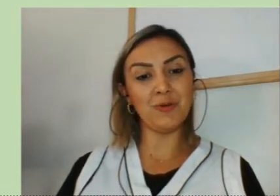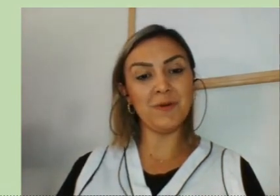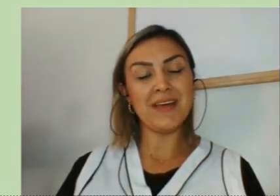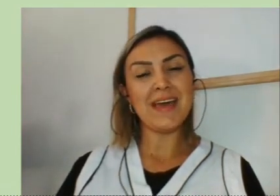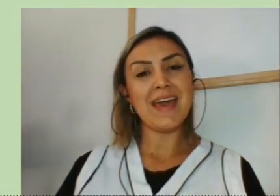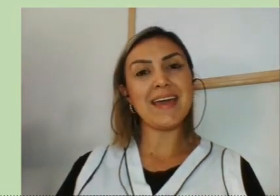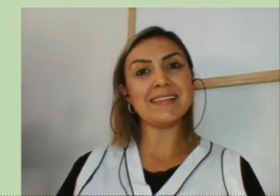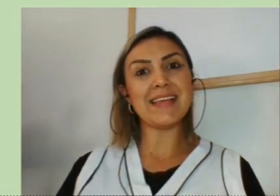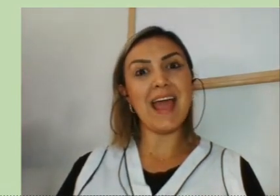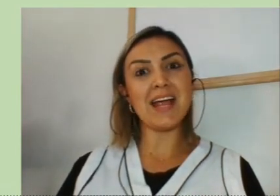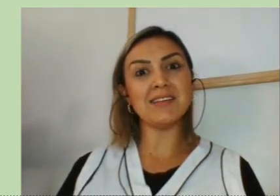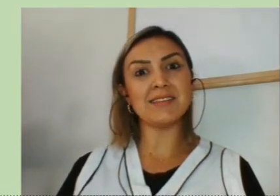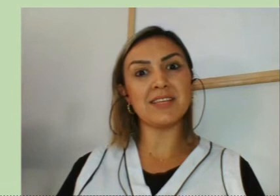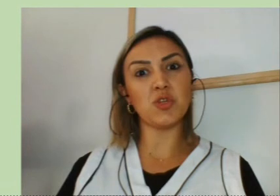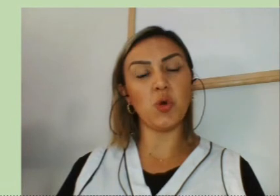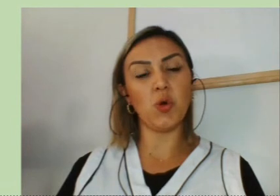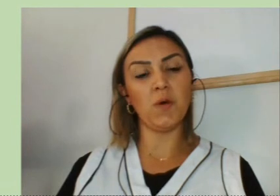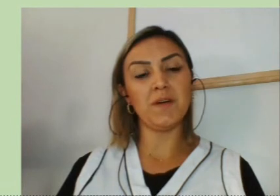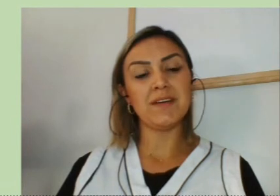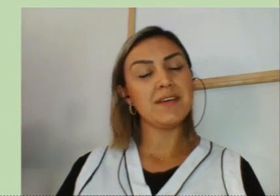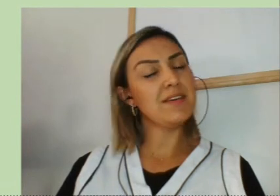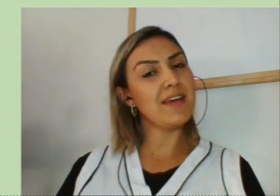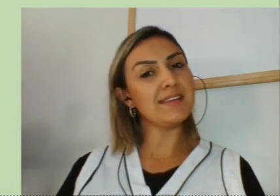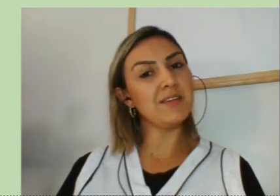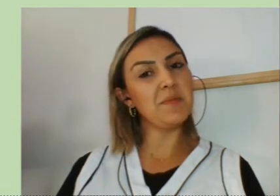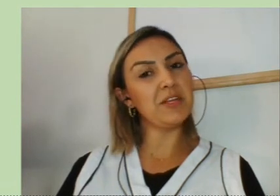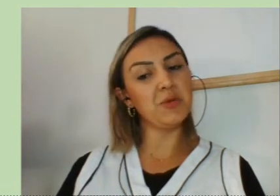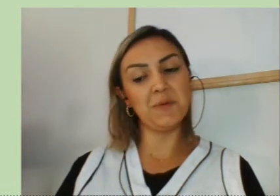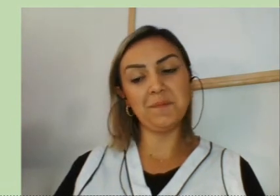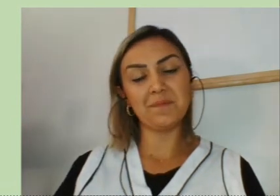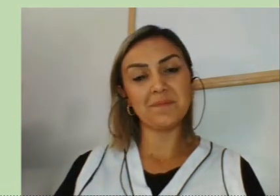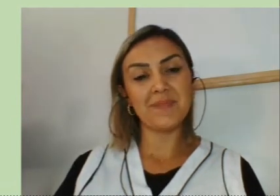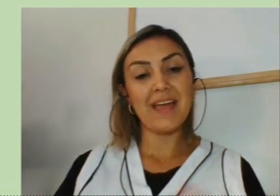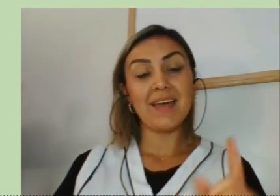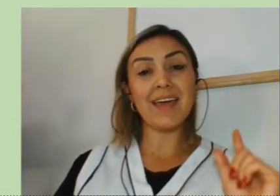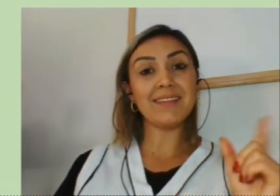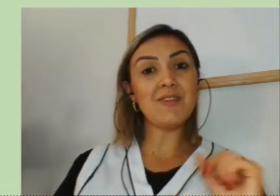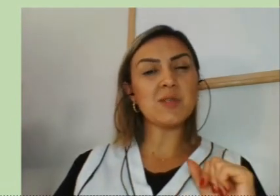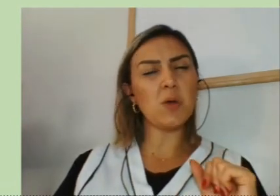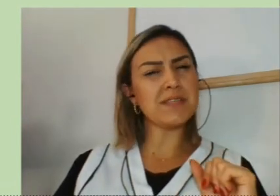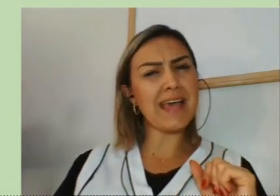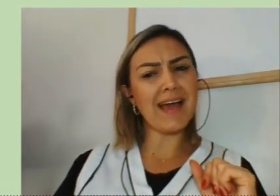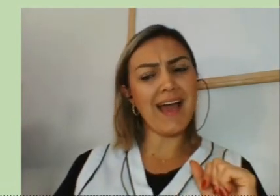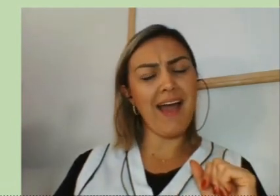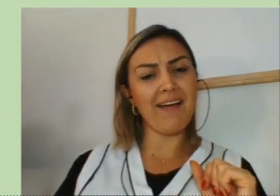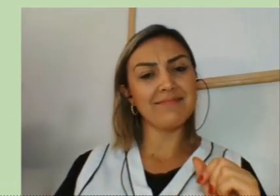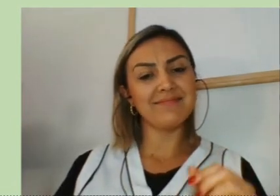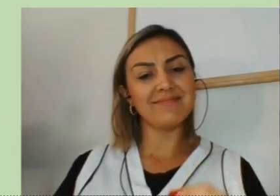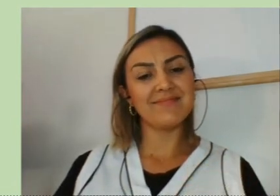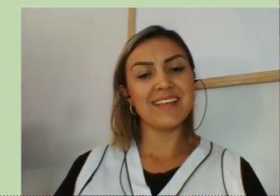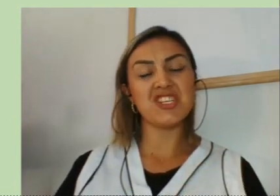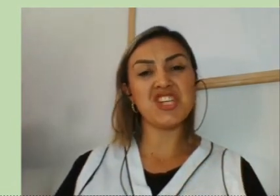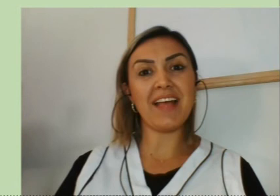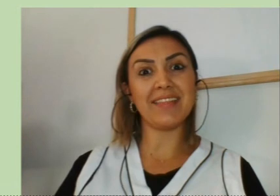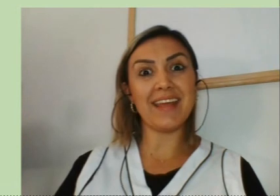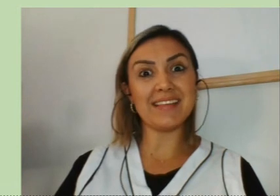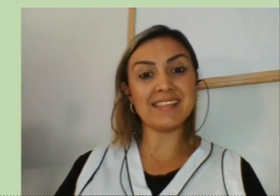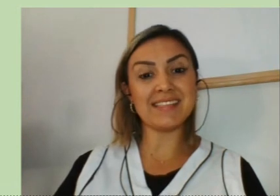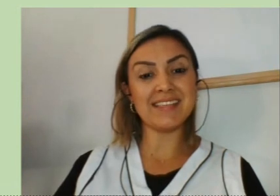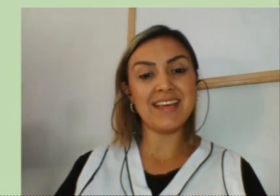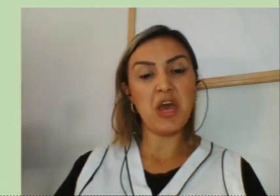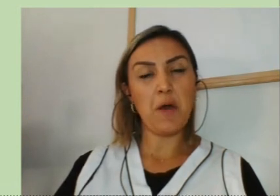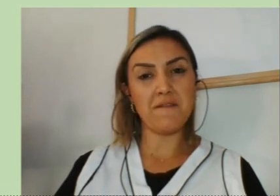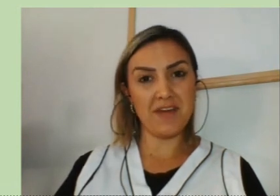Exato, exército e exibido. Quem tem o som do CH?